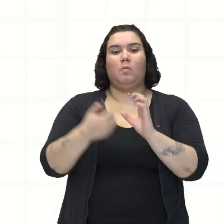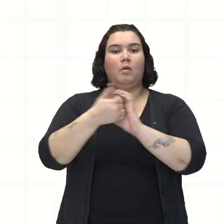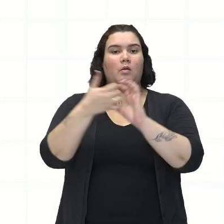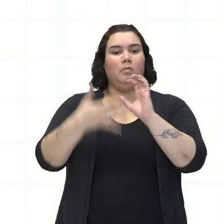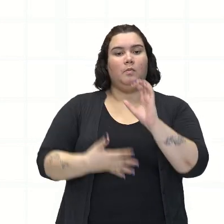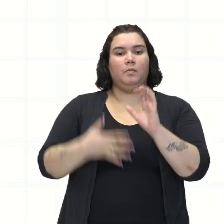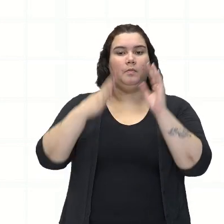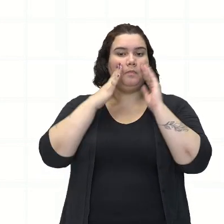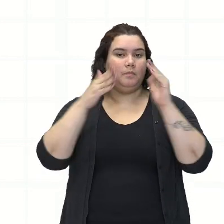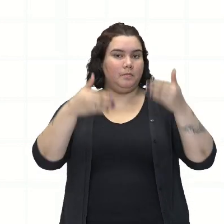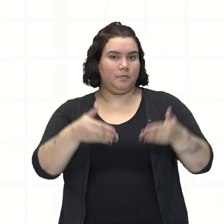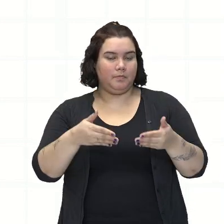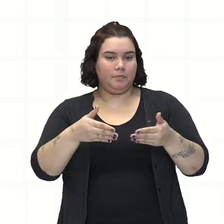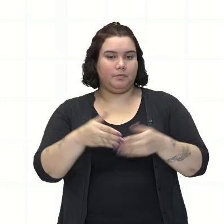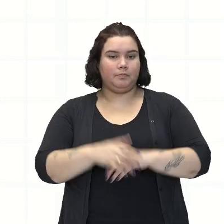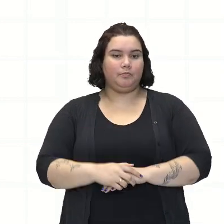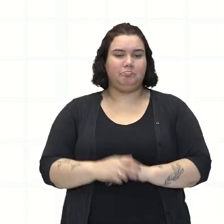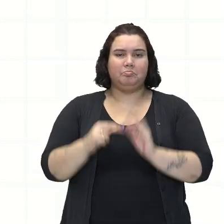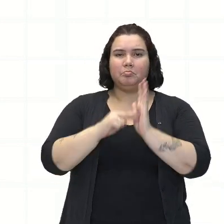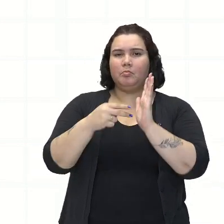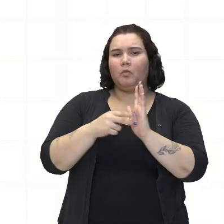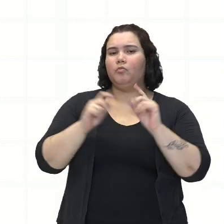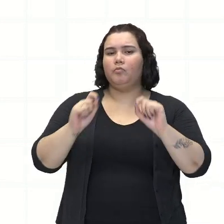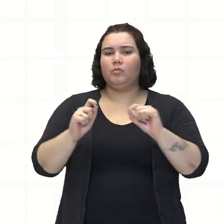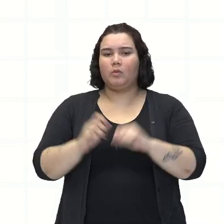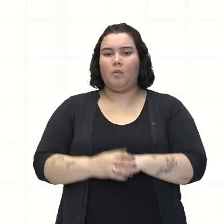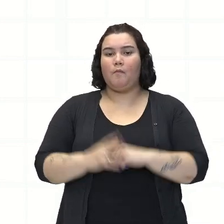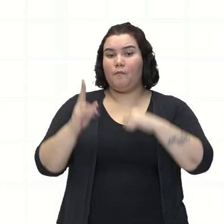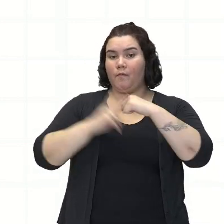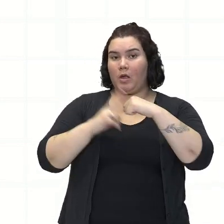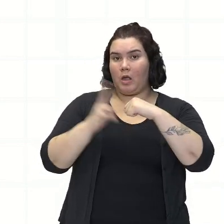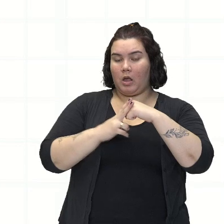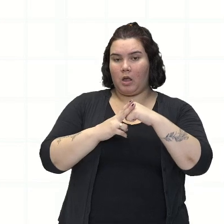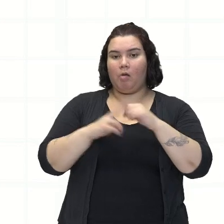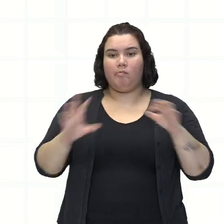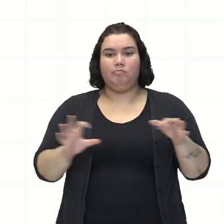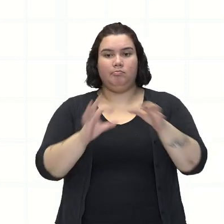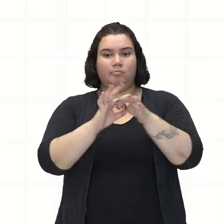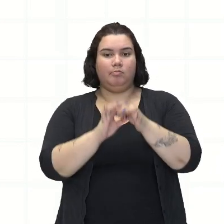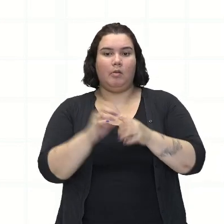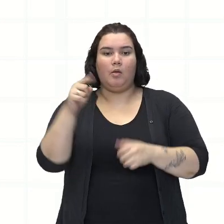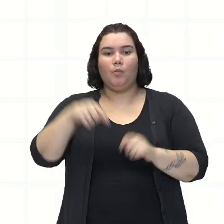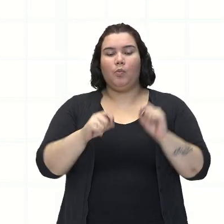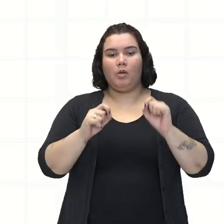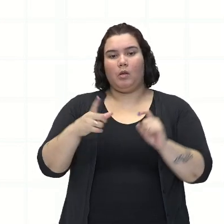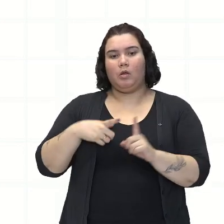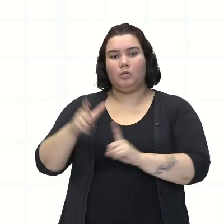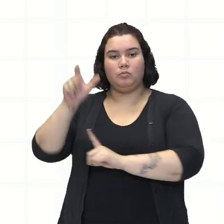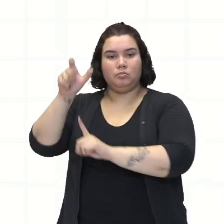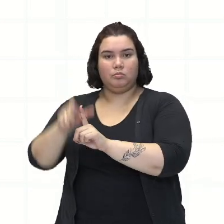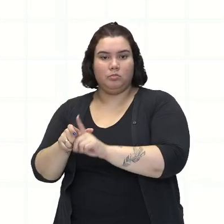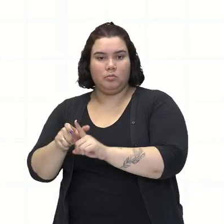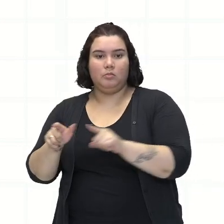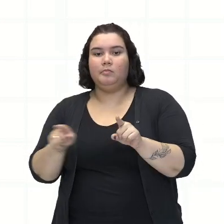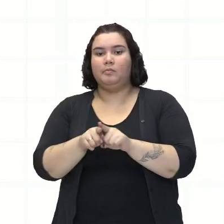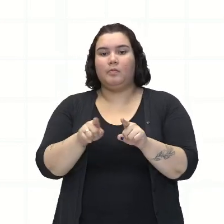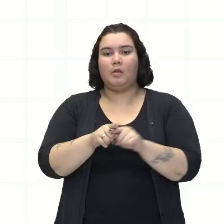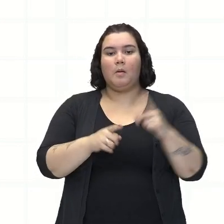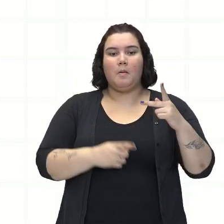para uma caracterização. Ou seja, os verbos de ligação são pontes entre o sujeito e